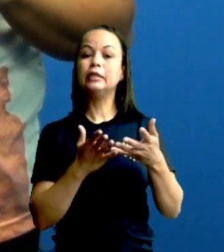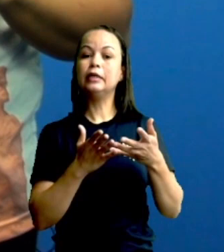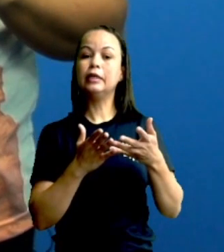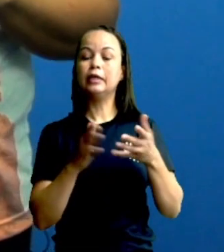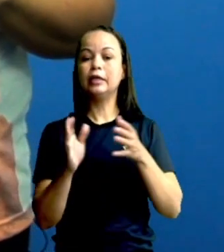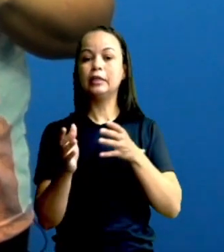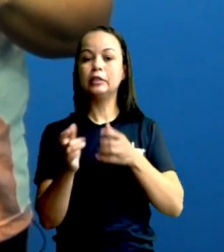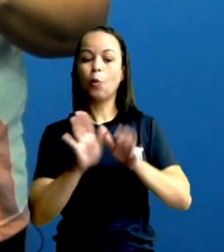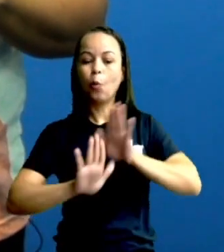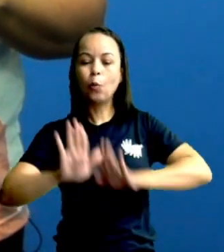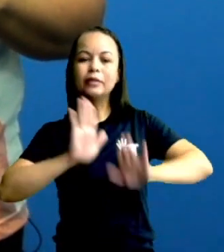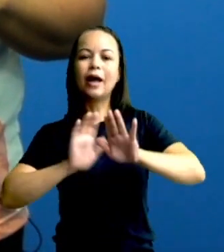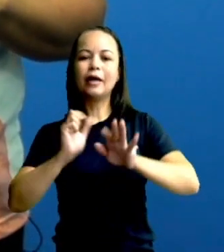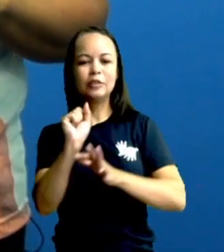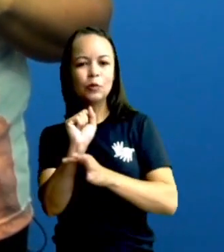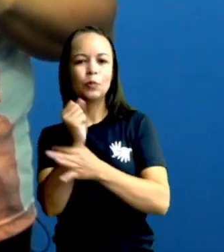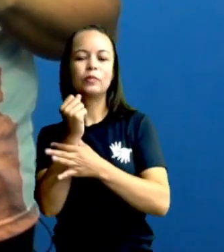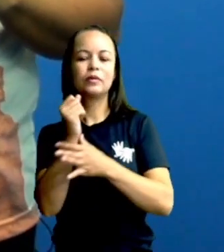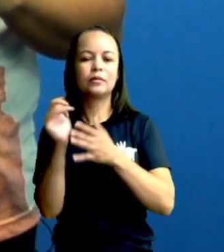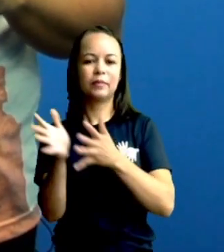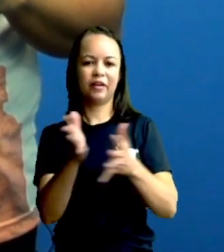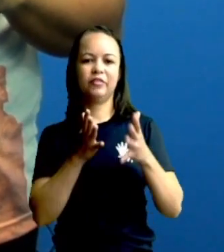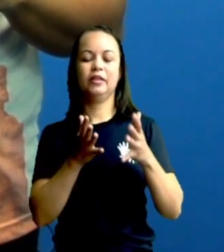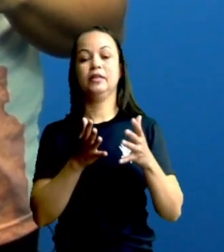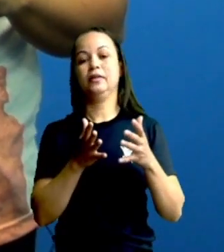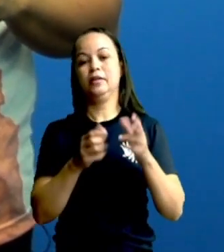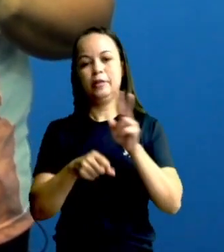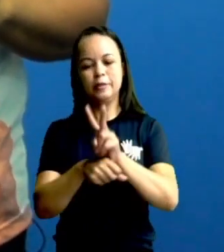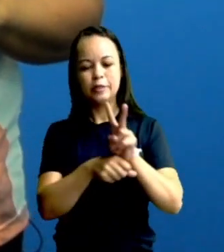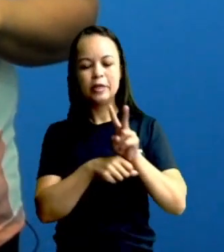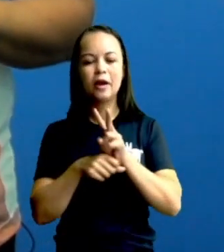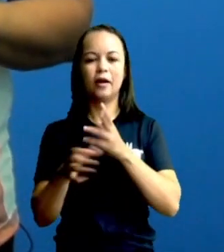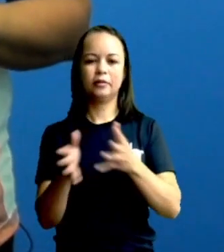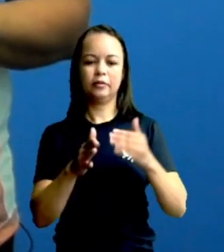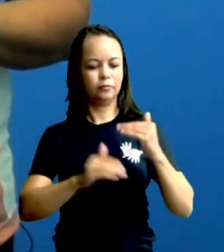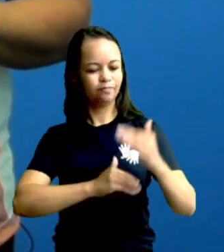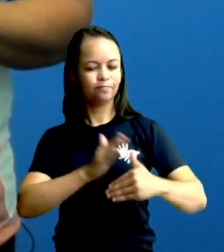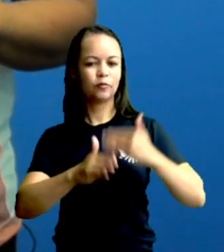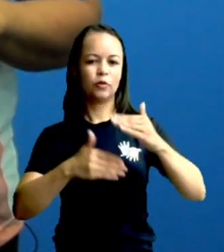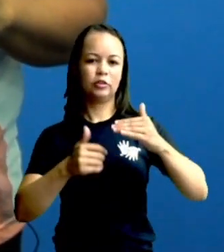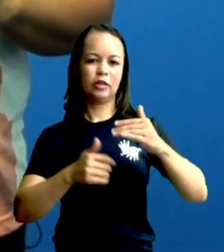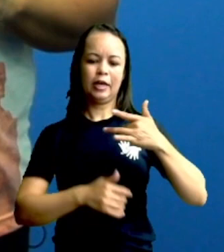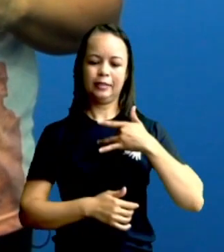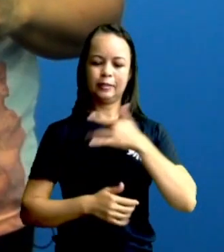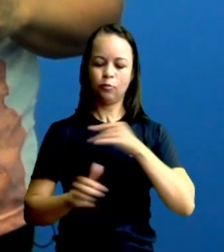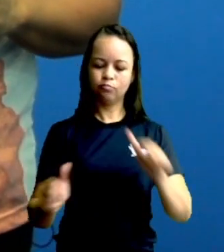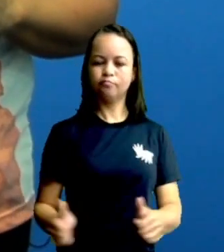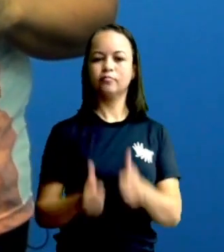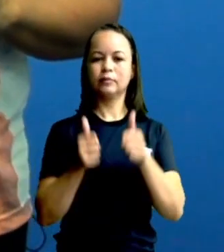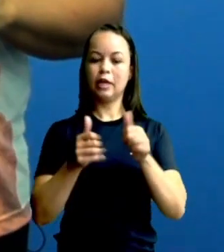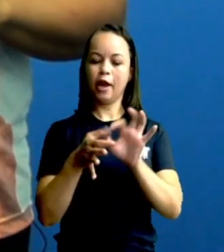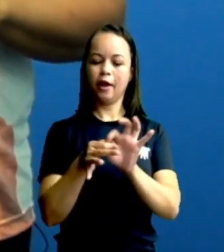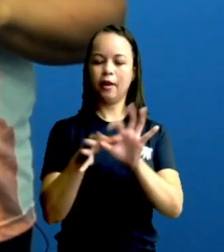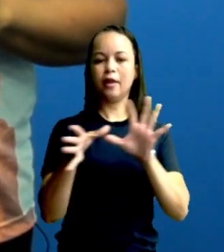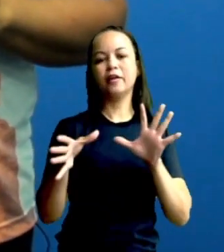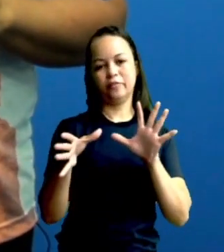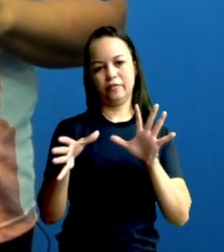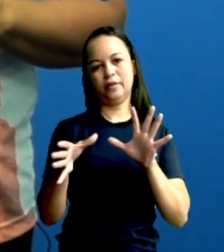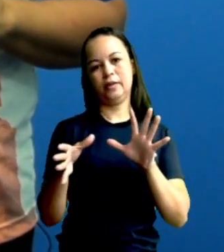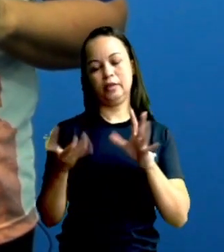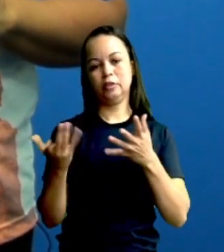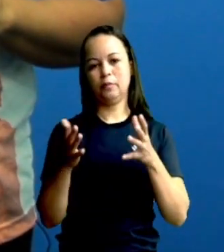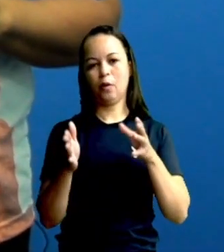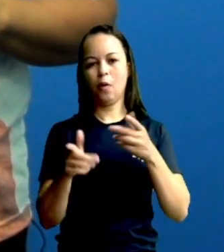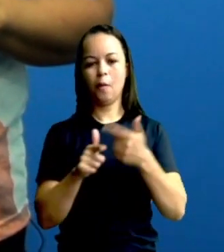você está com certeza contribuindo para ter uma geração muito mais saudável e livre do problema